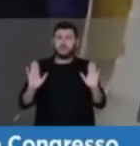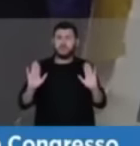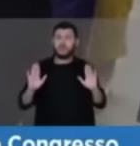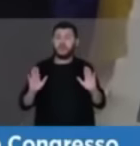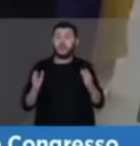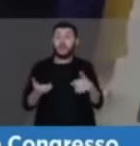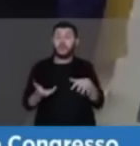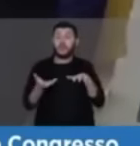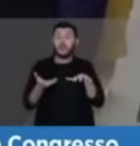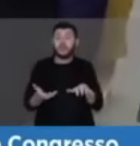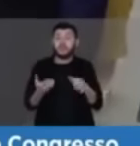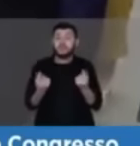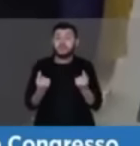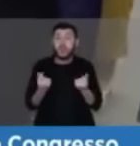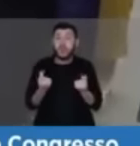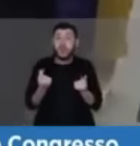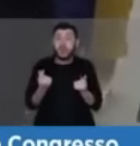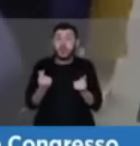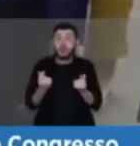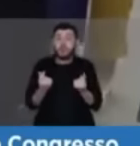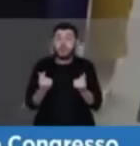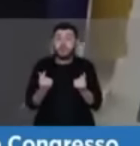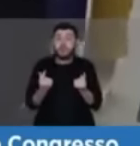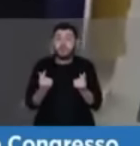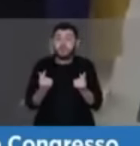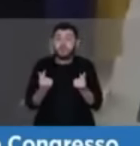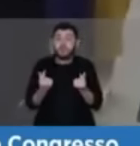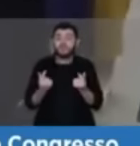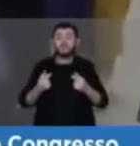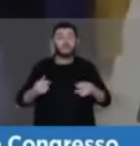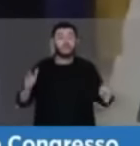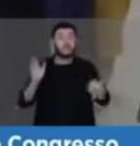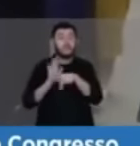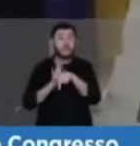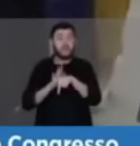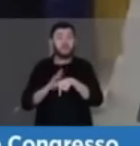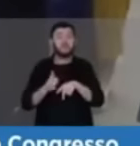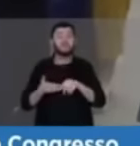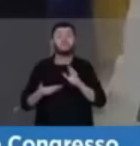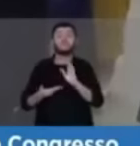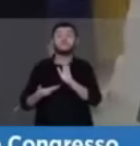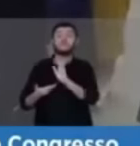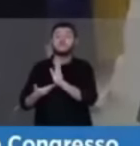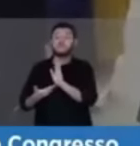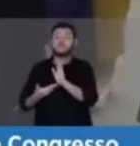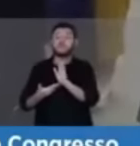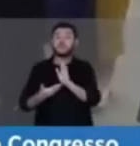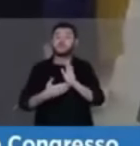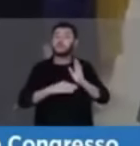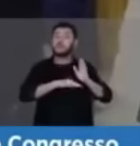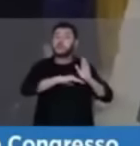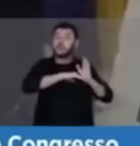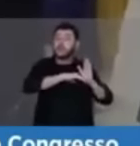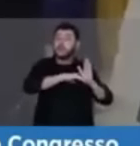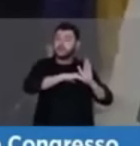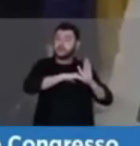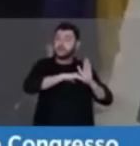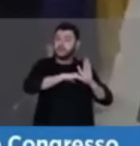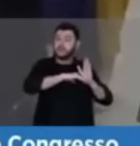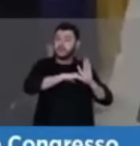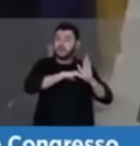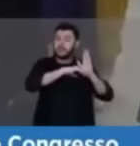nacional decididos pelo congresso nacional recursos pertencentes à Câmara dos Deputados e ao Senado para onde vai o